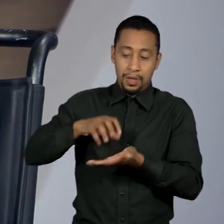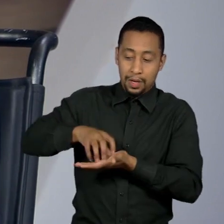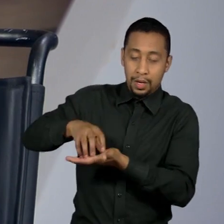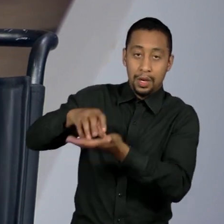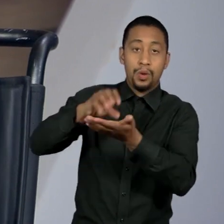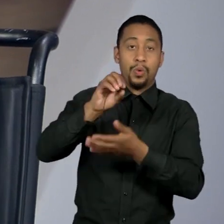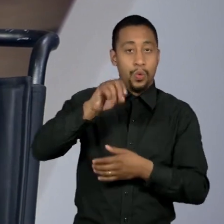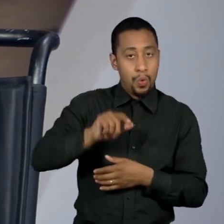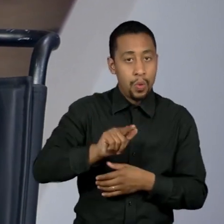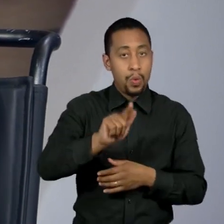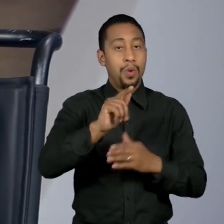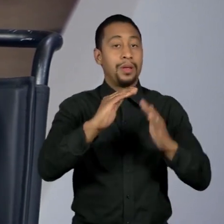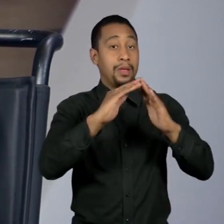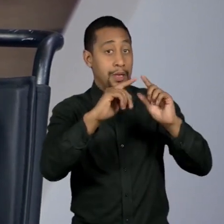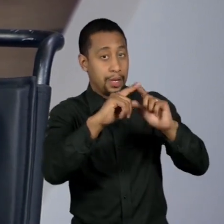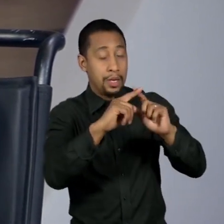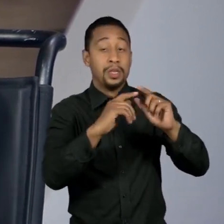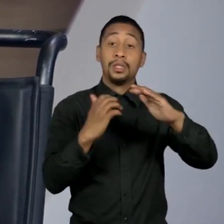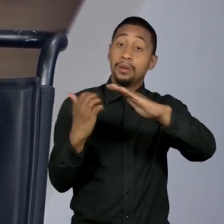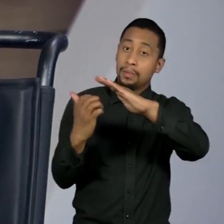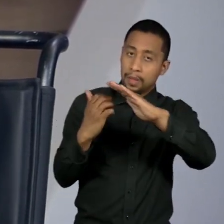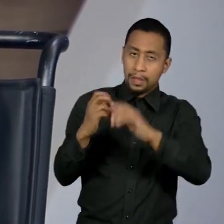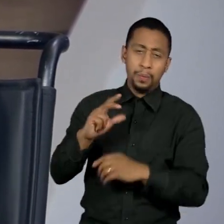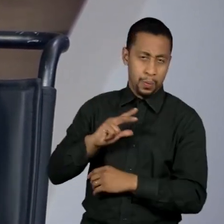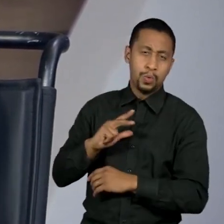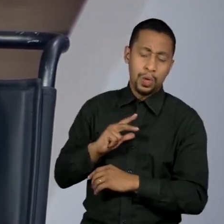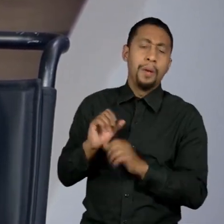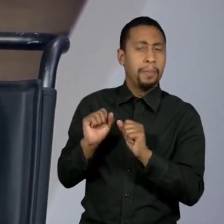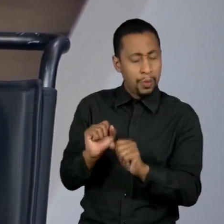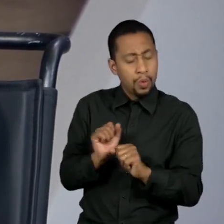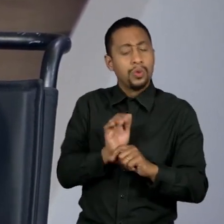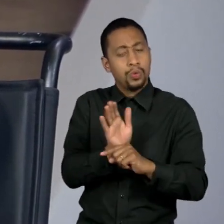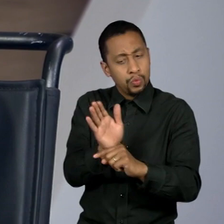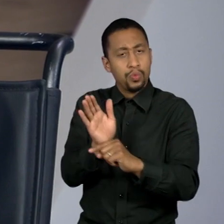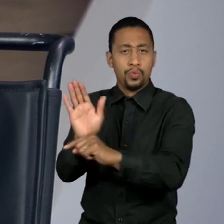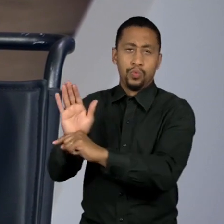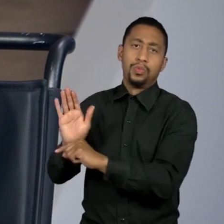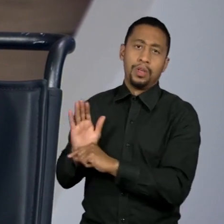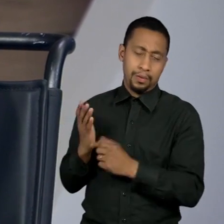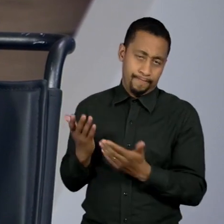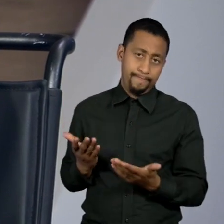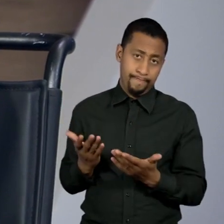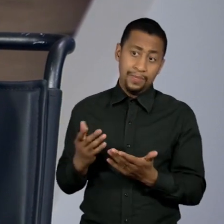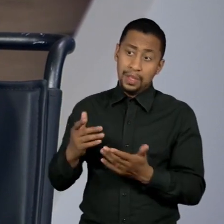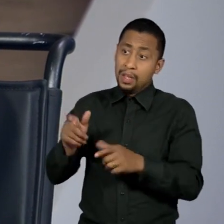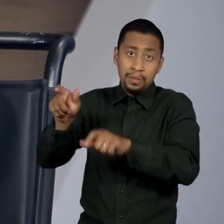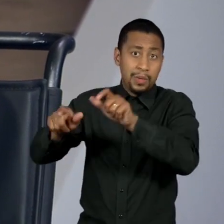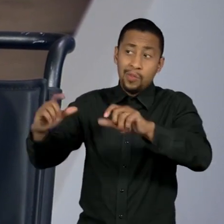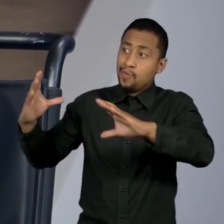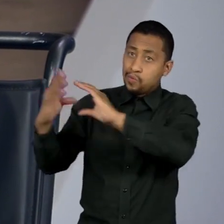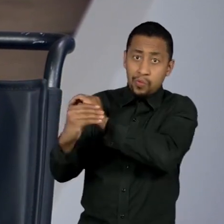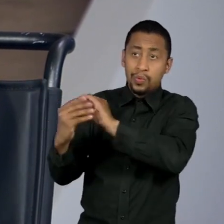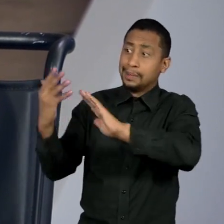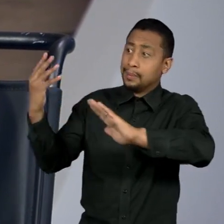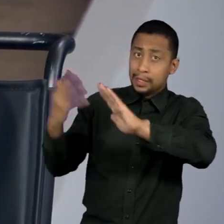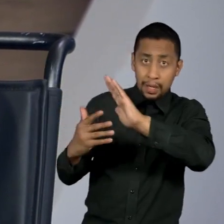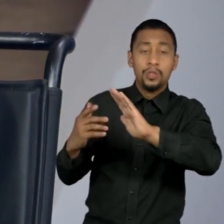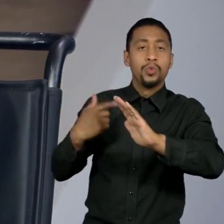final me chamou a atenção que você está aí, né, com esse broche. Eu estou refugiado, né? É uma outra coisa a se pensar, não é? Isso